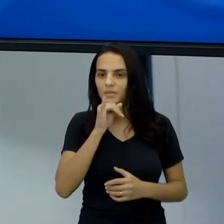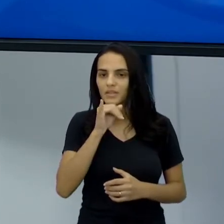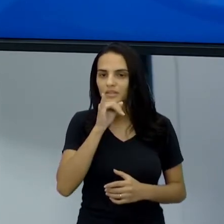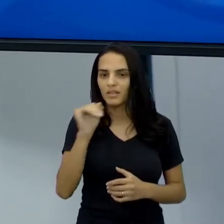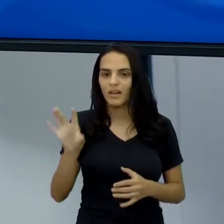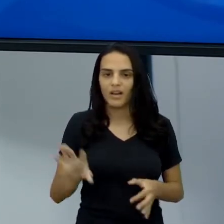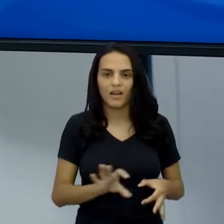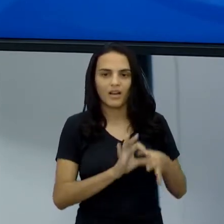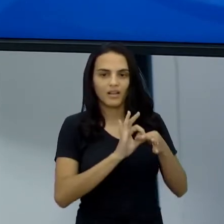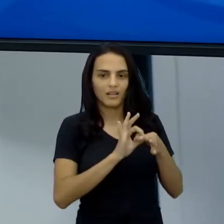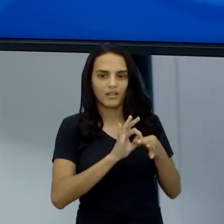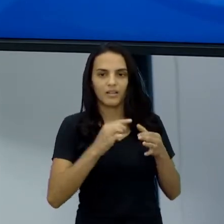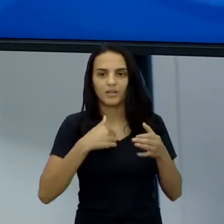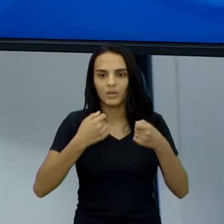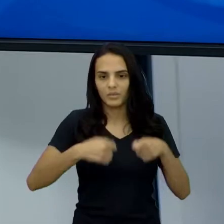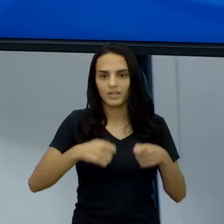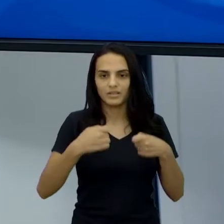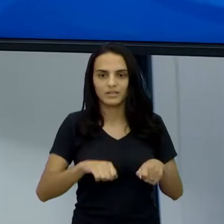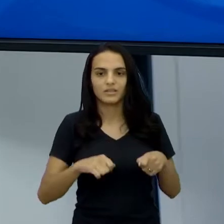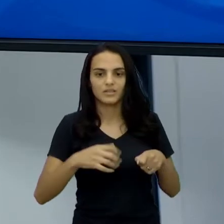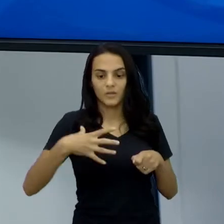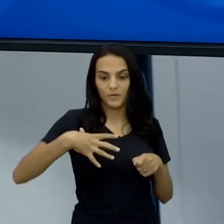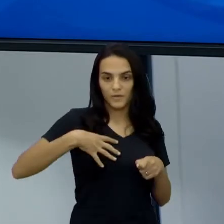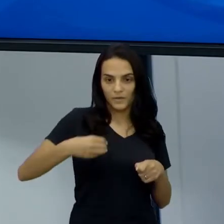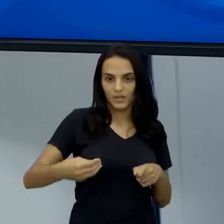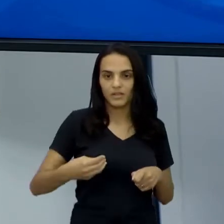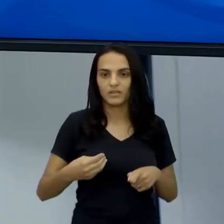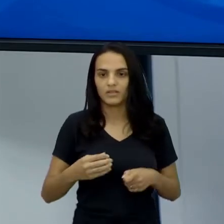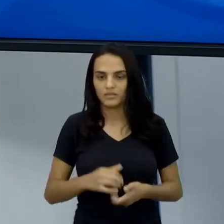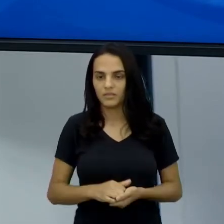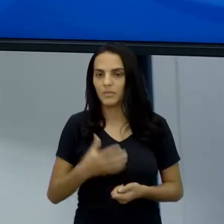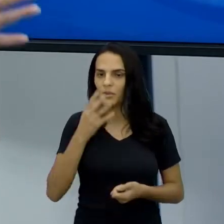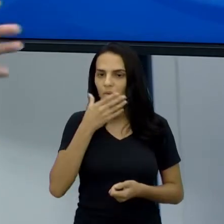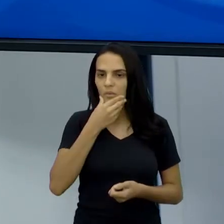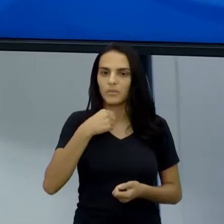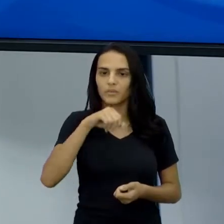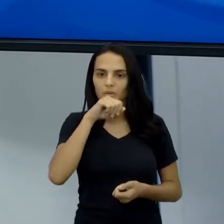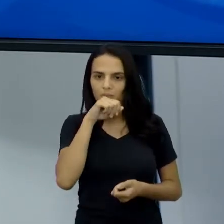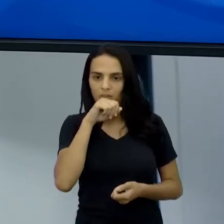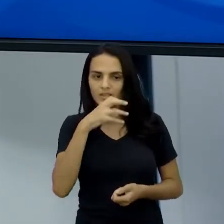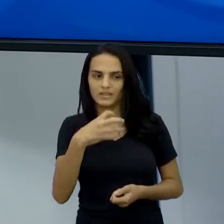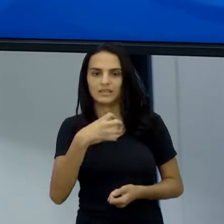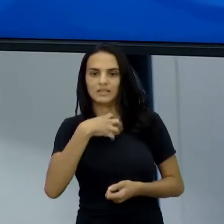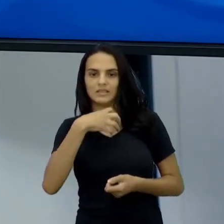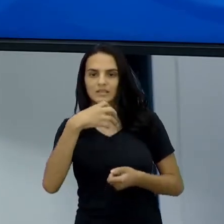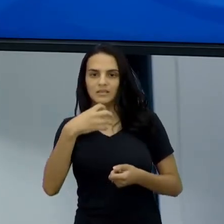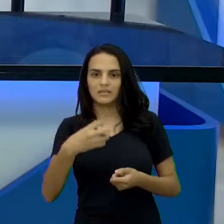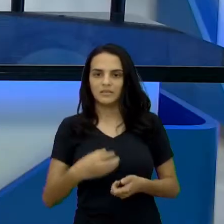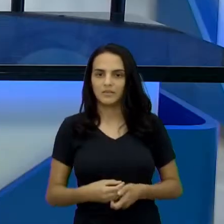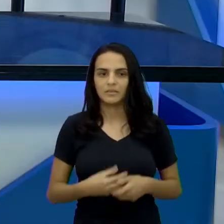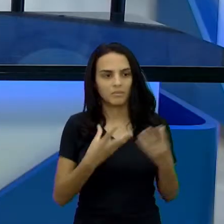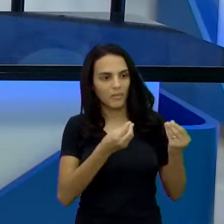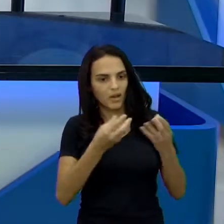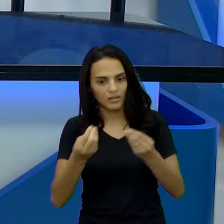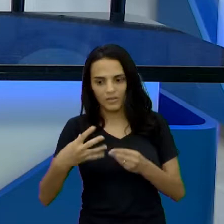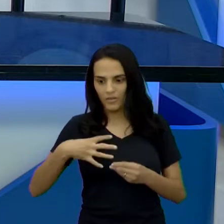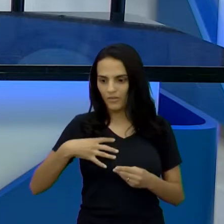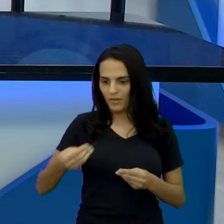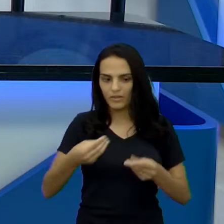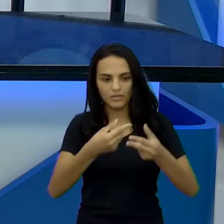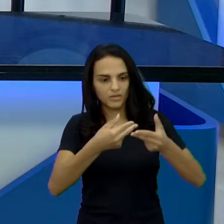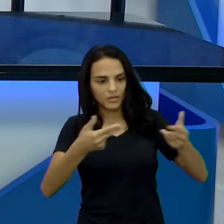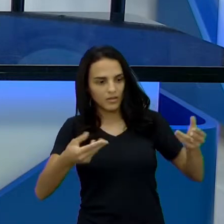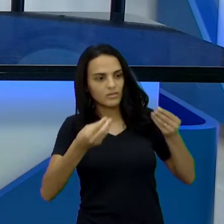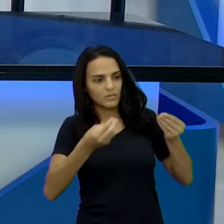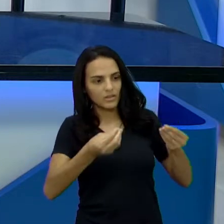esse apego de eu tenho que ter uma família, eu tenho que ter um monte de filho, tanto é que meu pai sentiu, né? Hoje ama os netos, mas ele falou, pra que tanto filho, né?